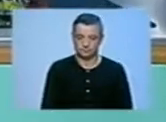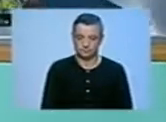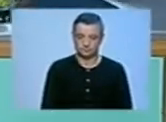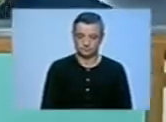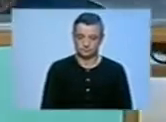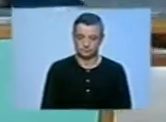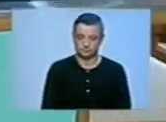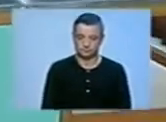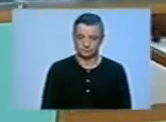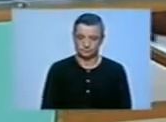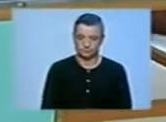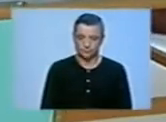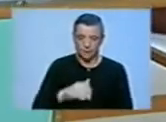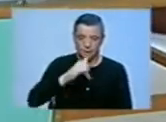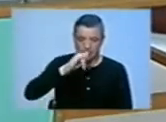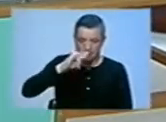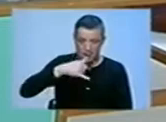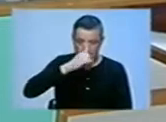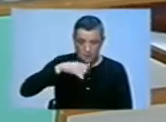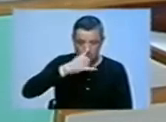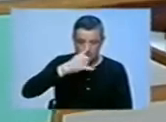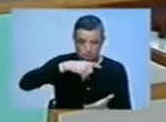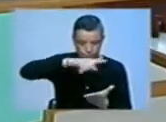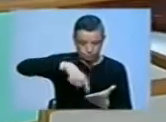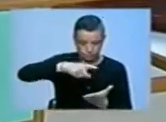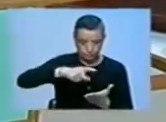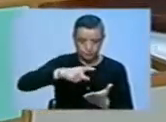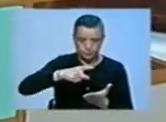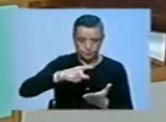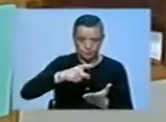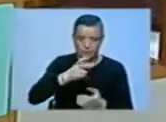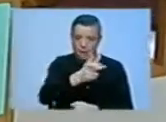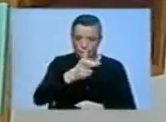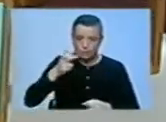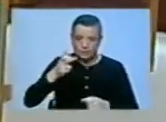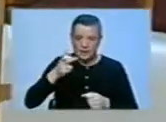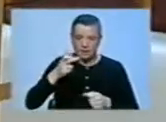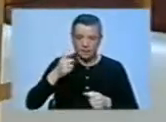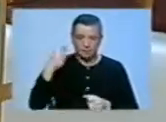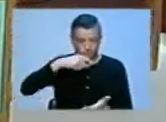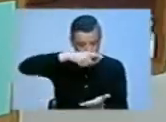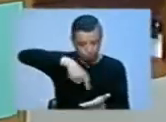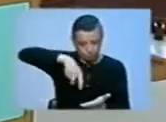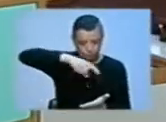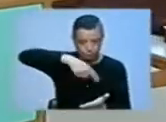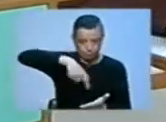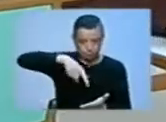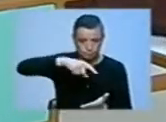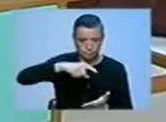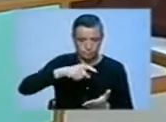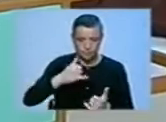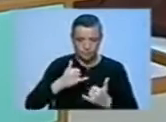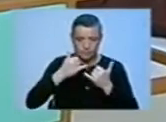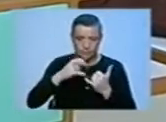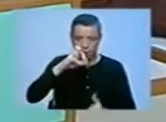entretanto as natas continuam a ser vamos aumentar aqui a sociedade e passados